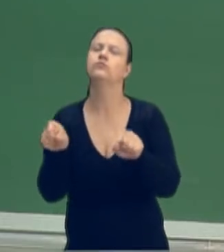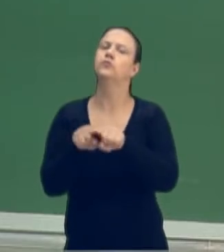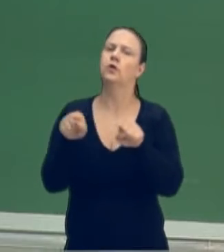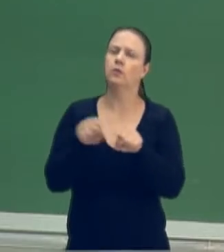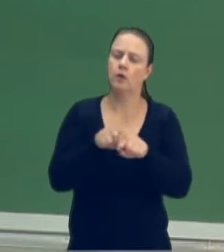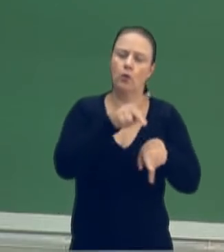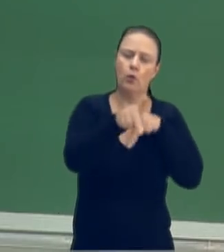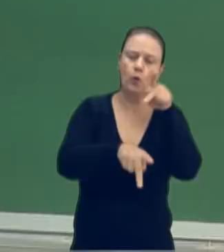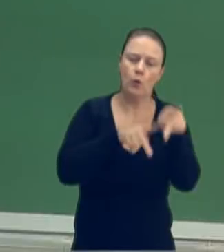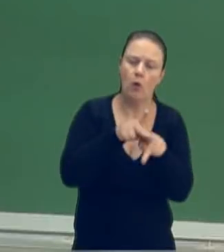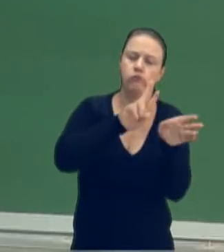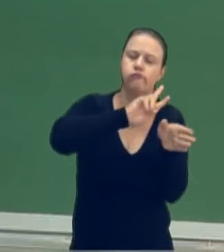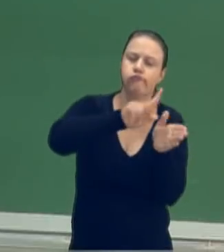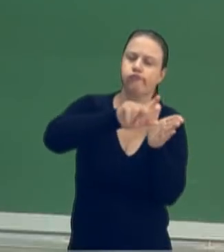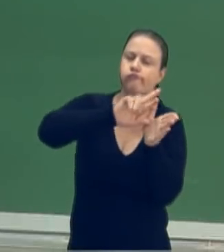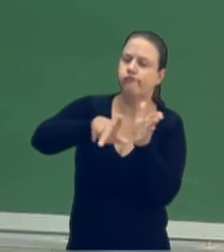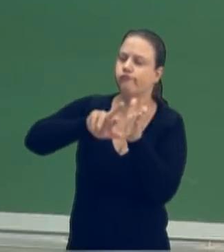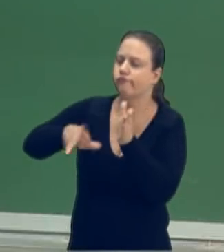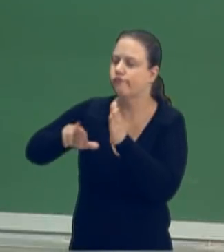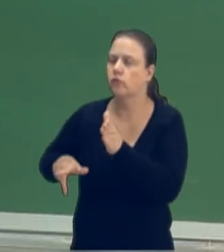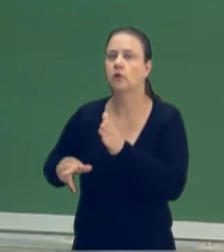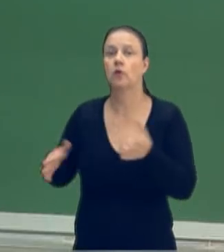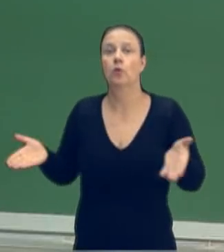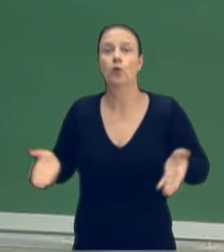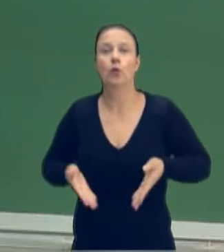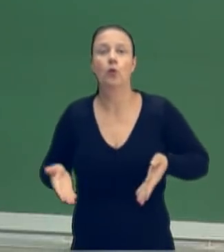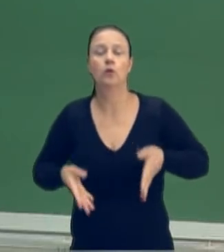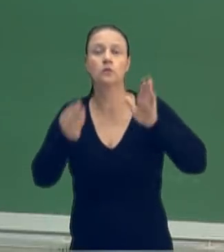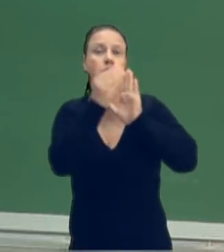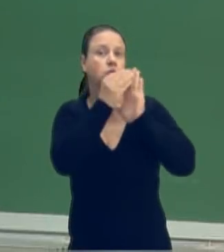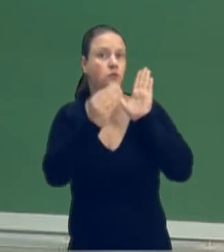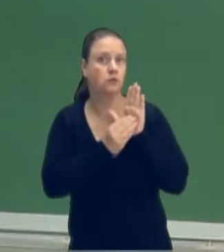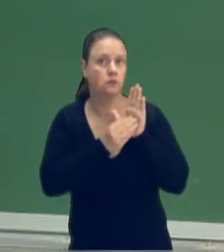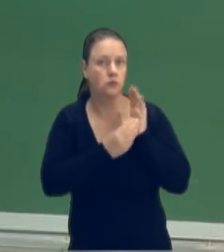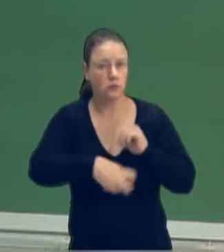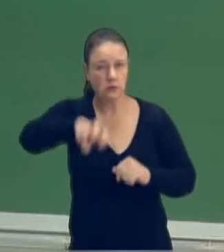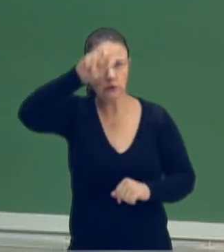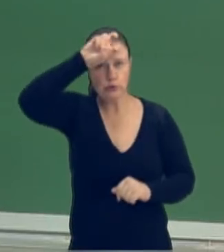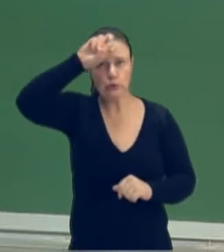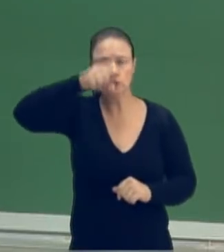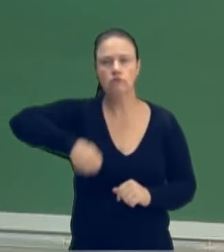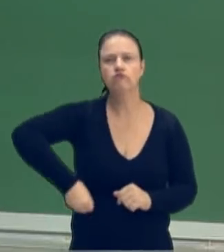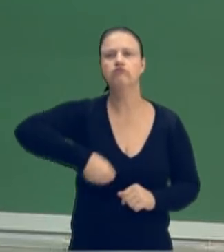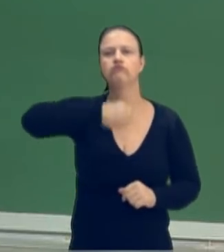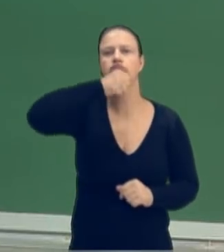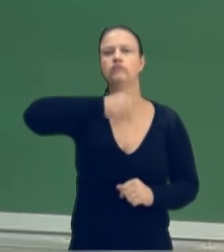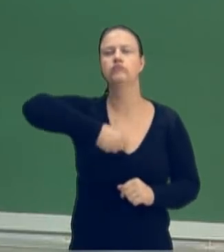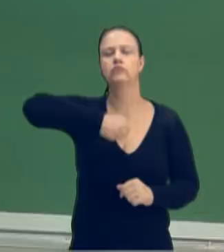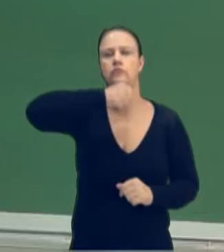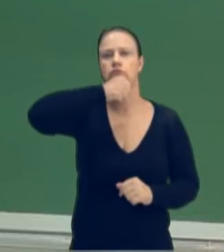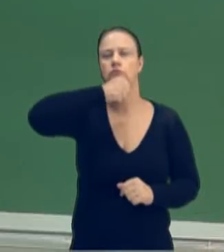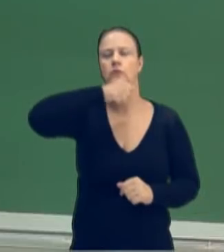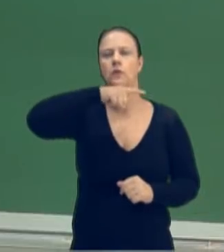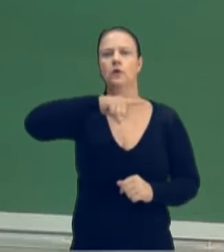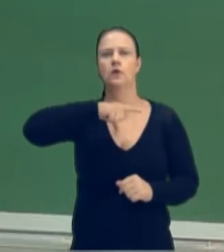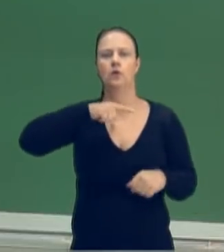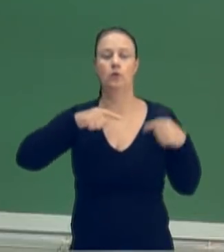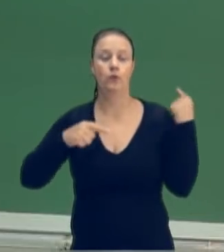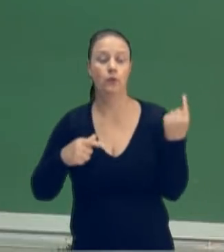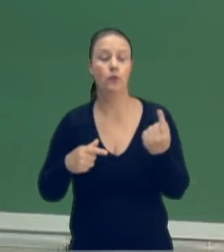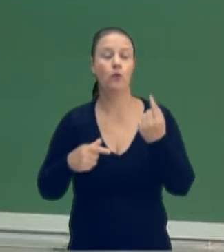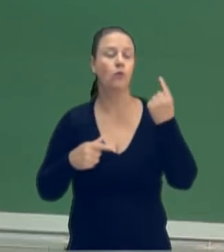aula, inclusive. Hoje o nosso conteúdo, o Egito Antigo, está aqui, Baixo Egito, Alto